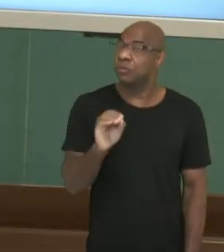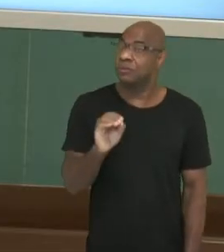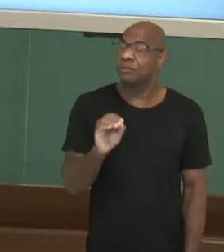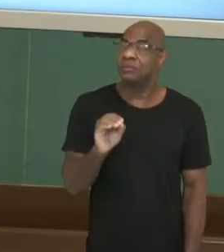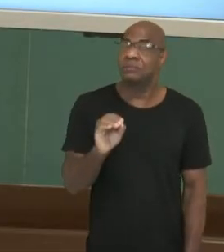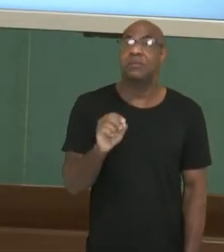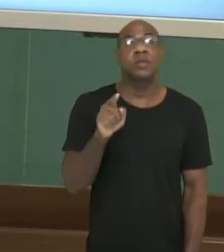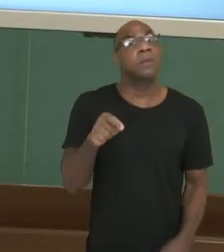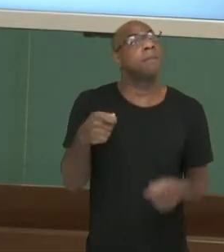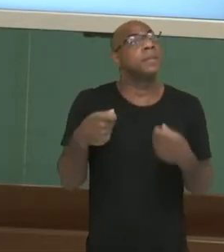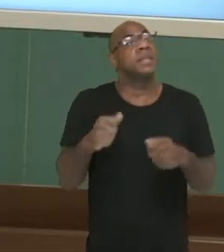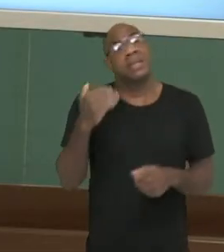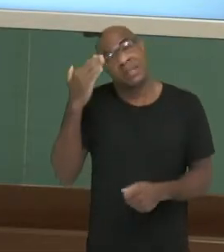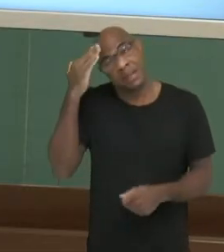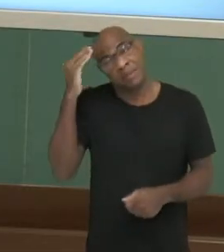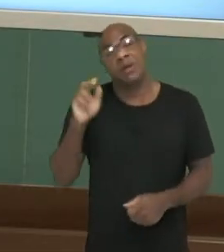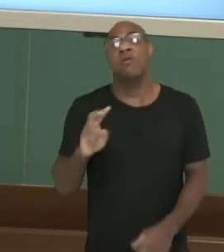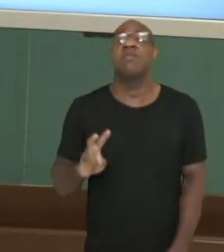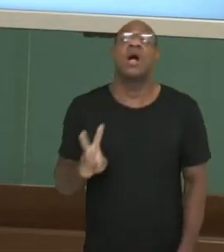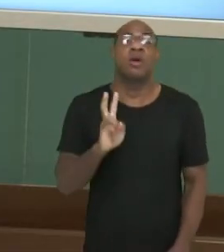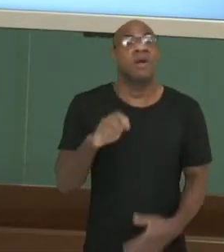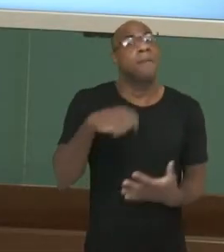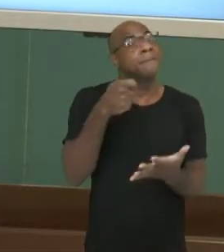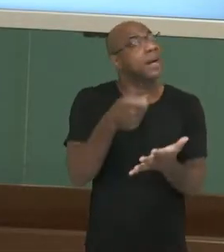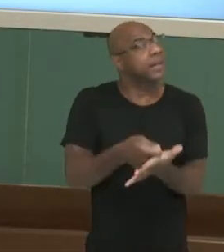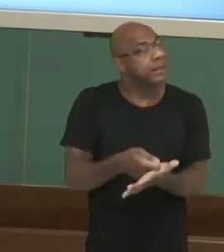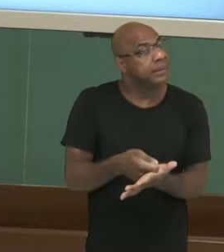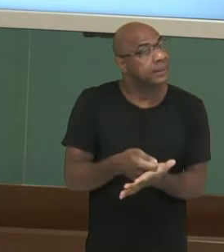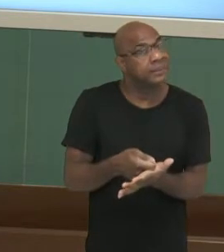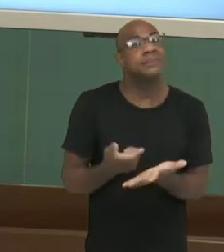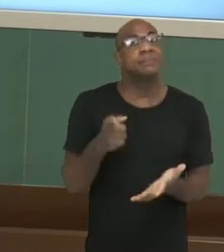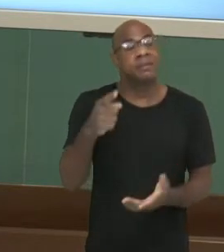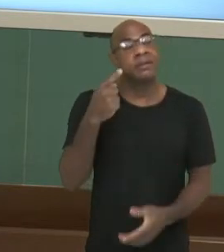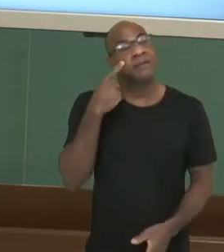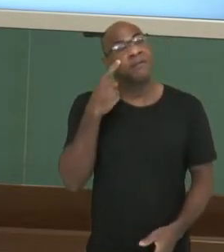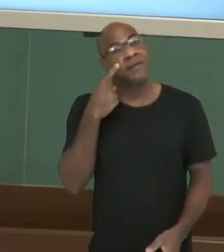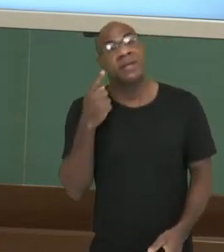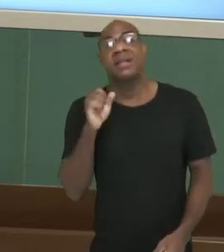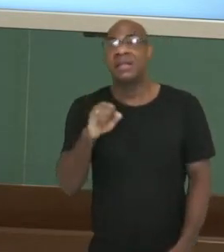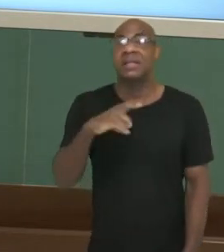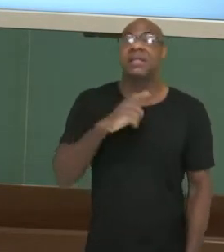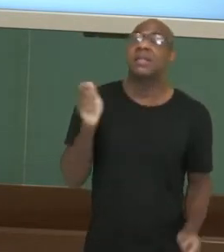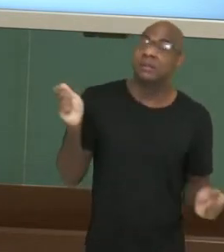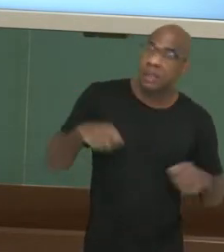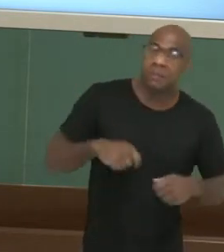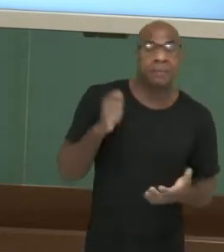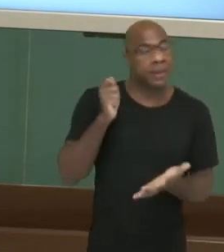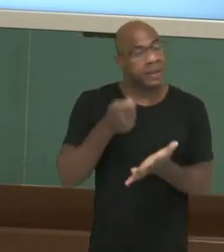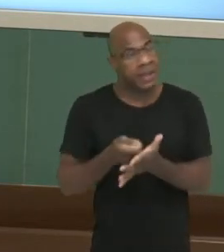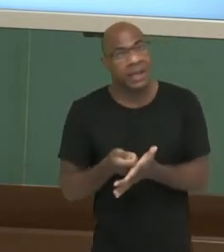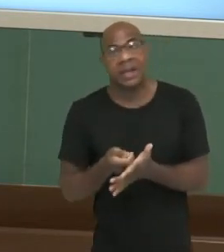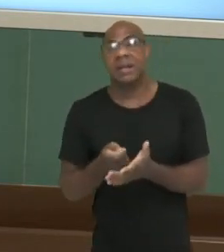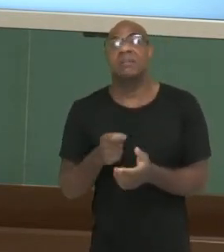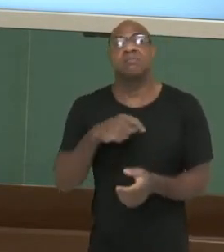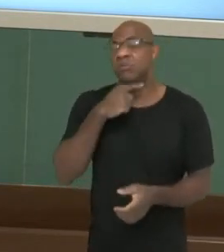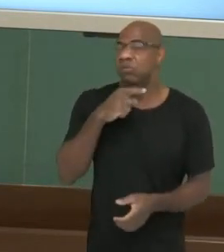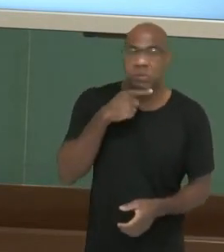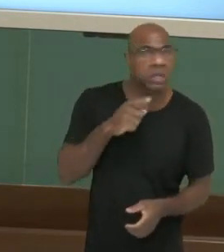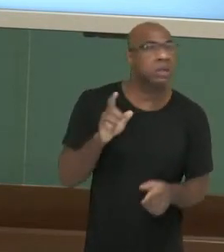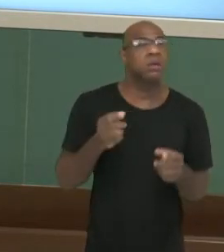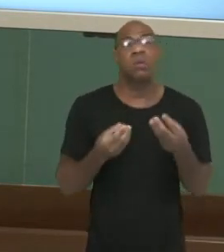Você precisa saber o valor que vai ser pago dos juros para você analisar se você está disposto a pagar aquela quantidade de juros ou